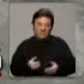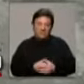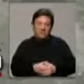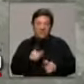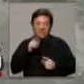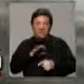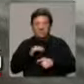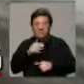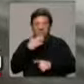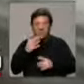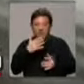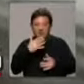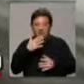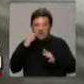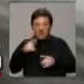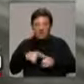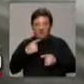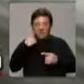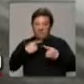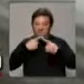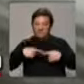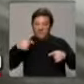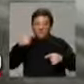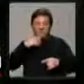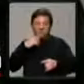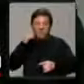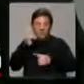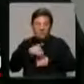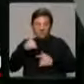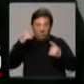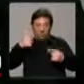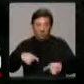Também por causa da neve, cabos de alta tensão estão a cair.